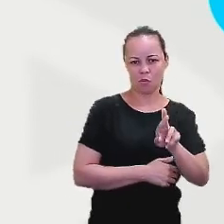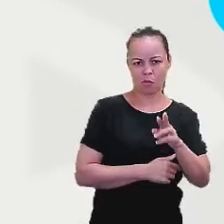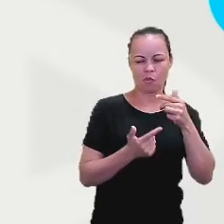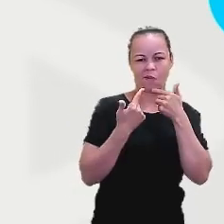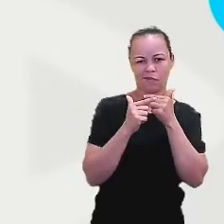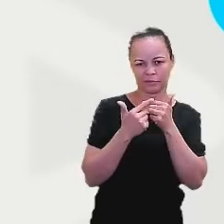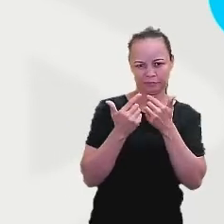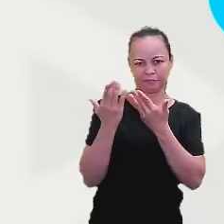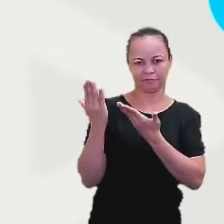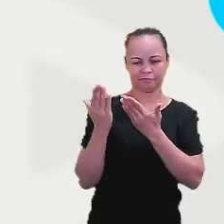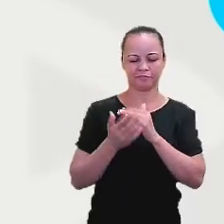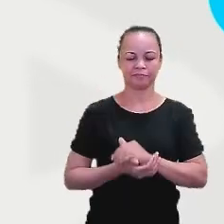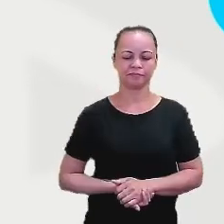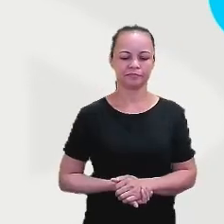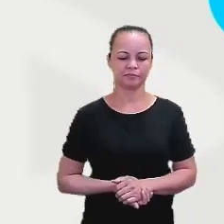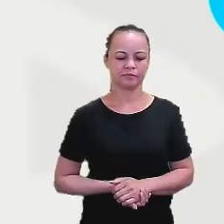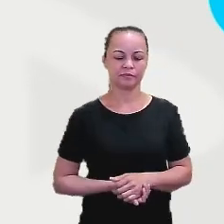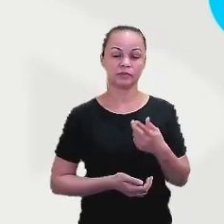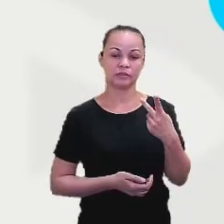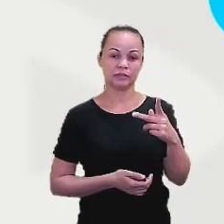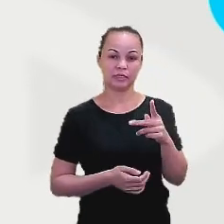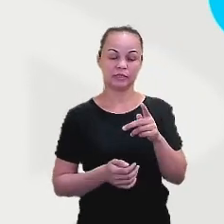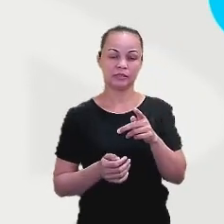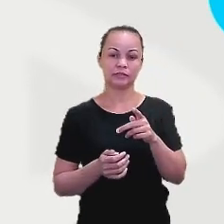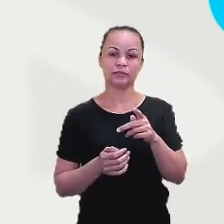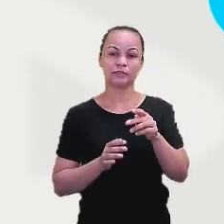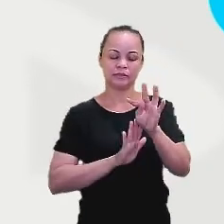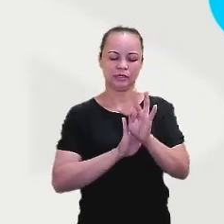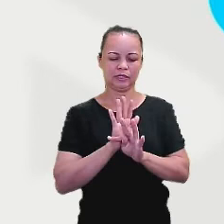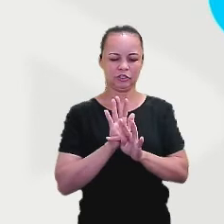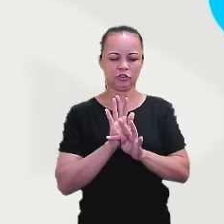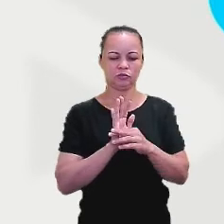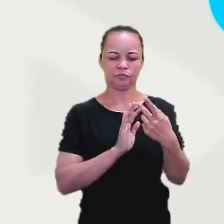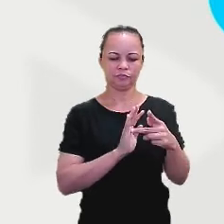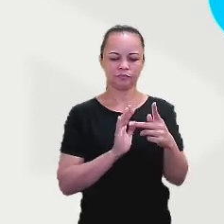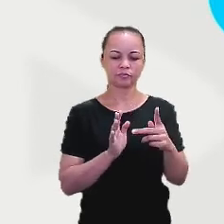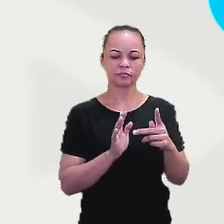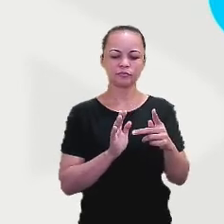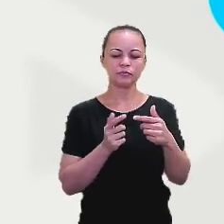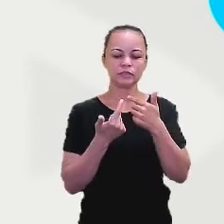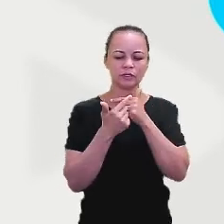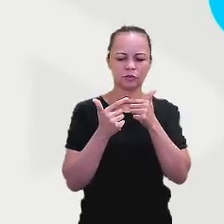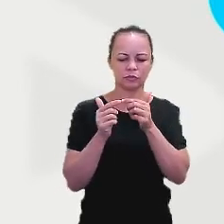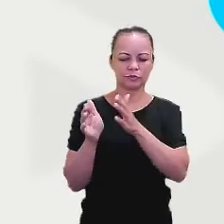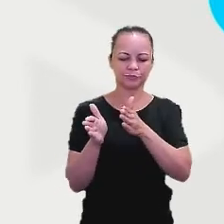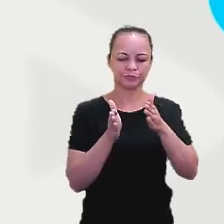prosseguir. Nesse texto, há traços de humor no seguinte trecho. Então,